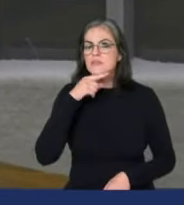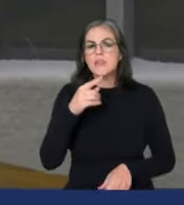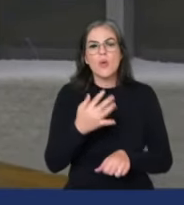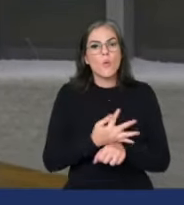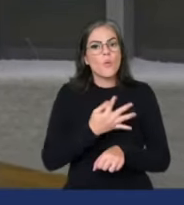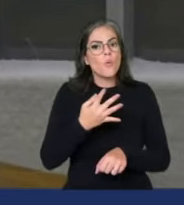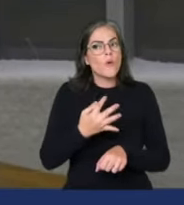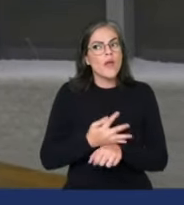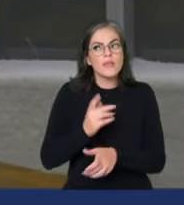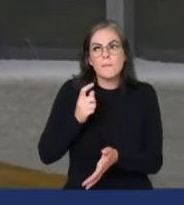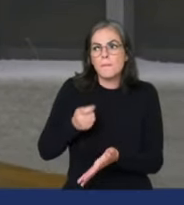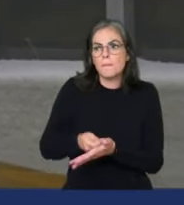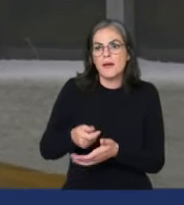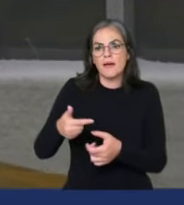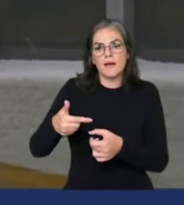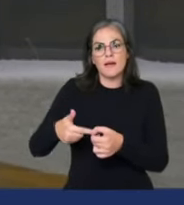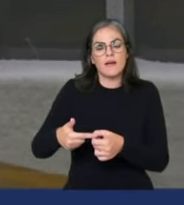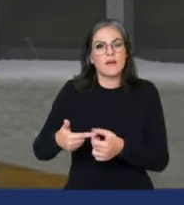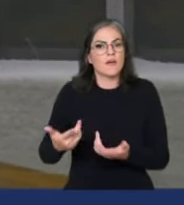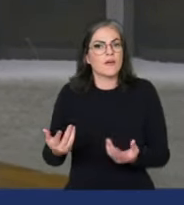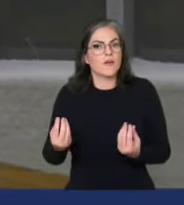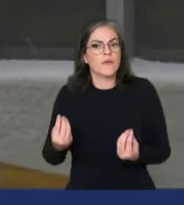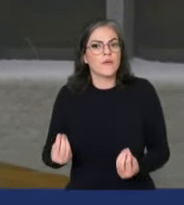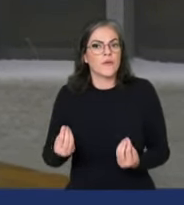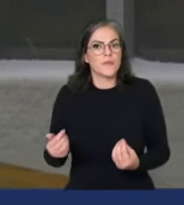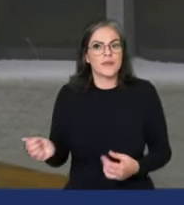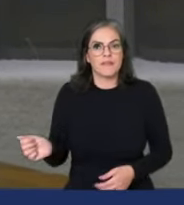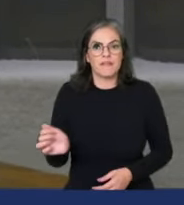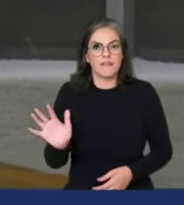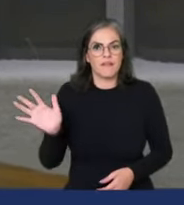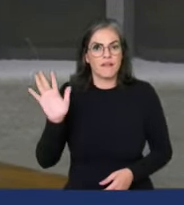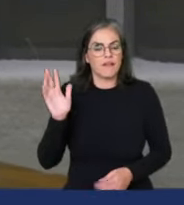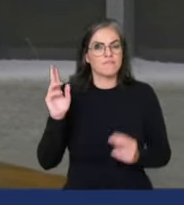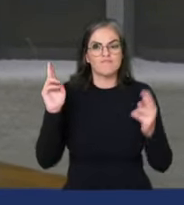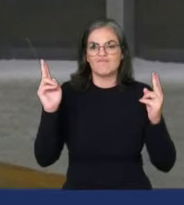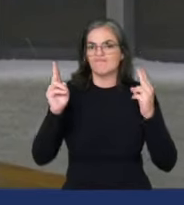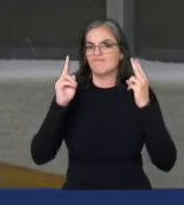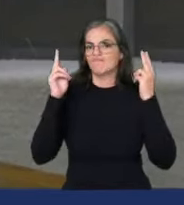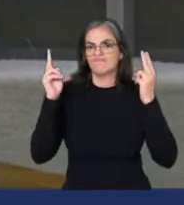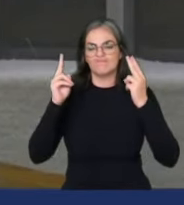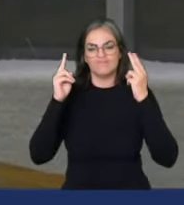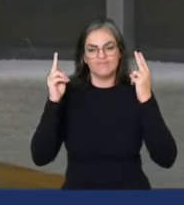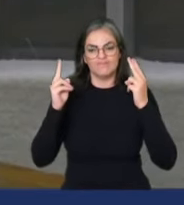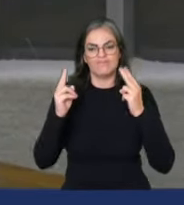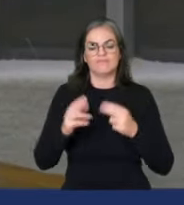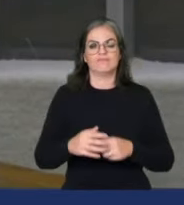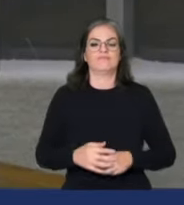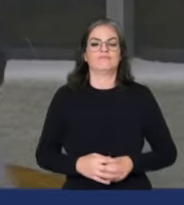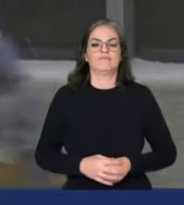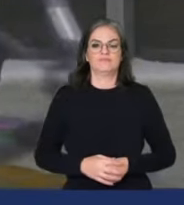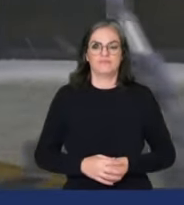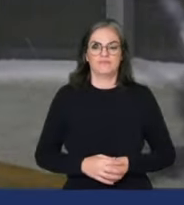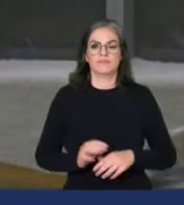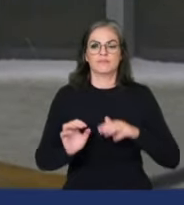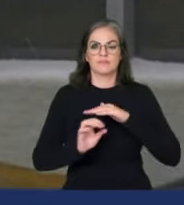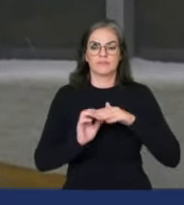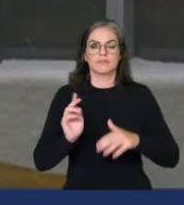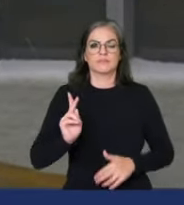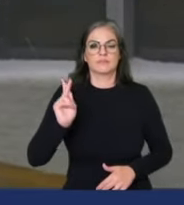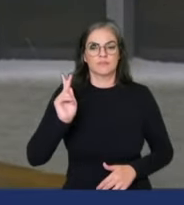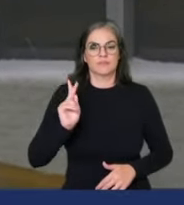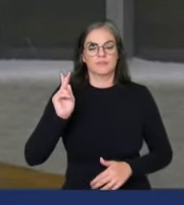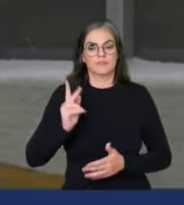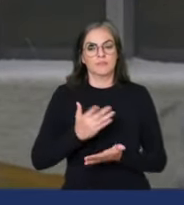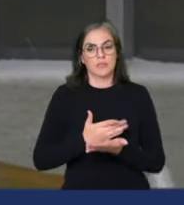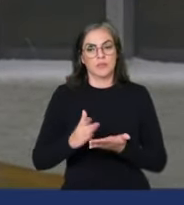gasolina, no preço que está. Não dá. Nós temos na Petrobras, desde 2016, eu peço a